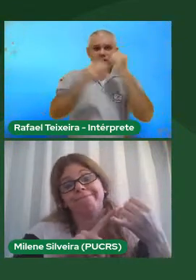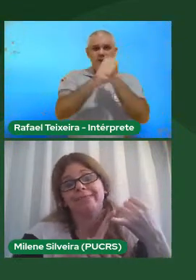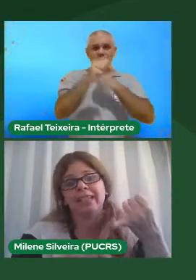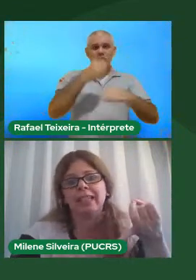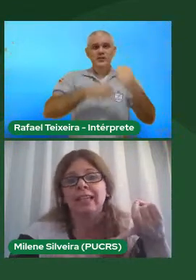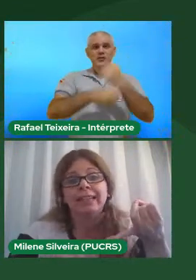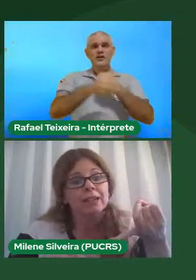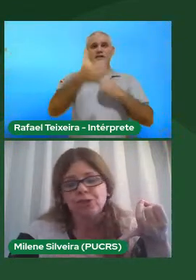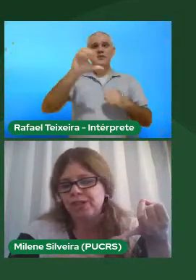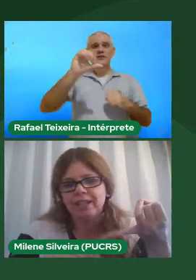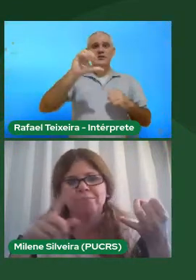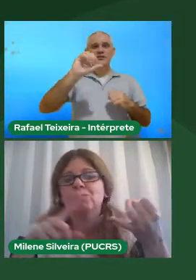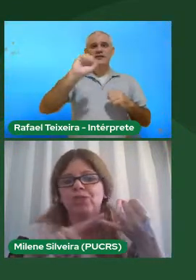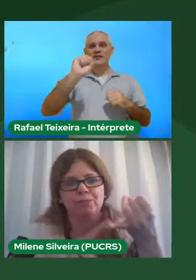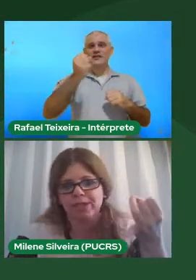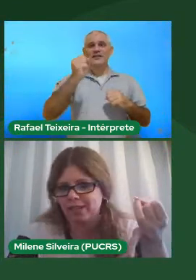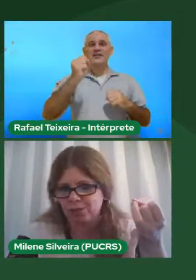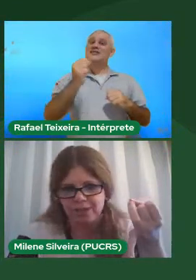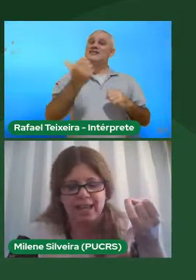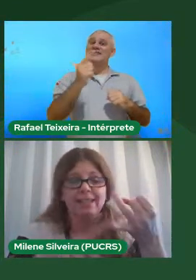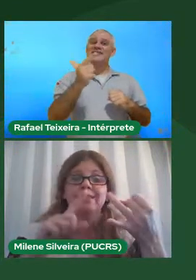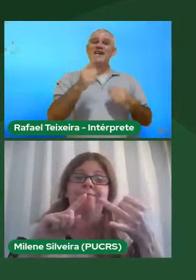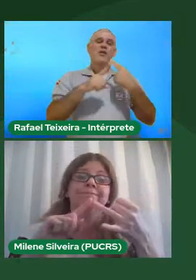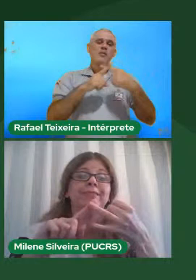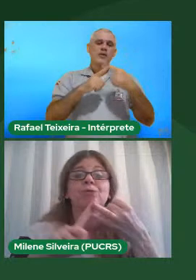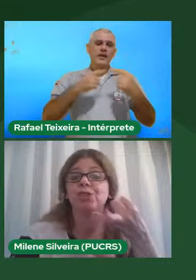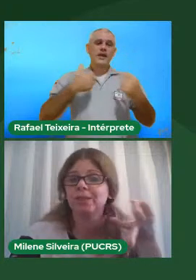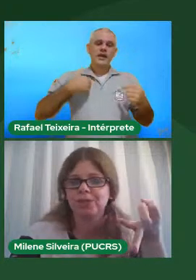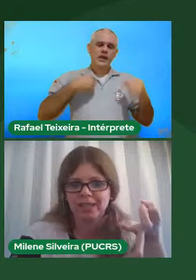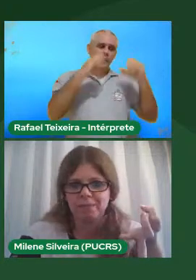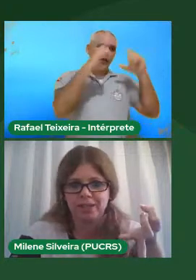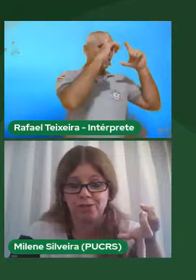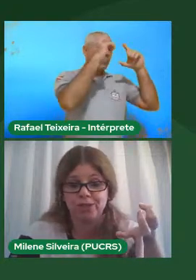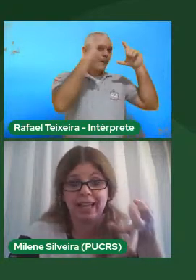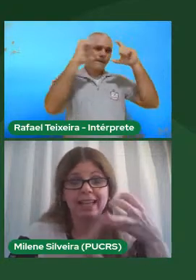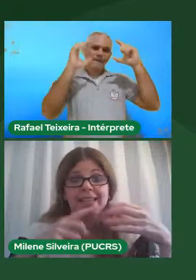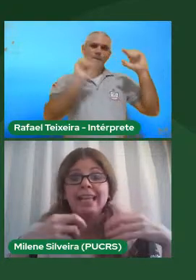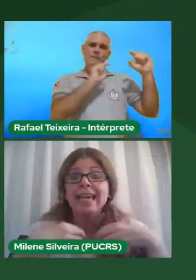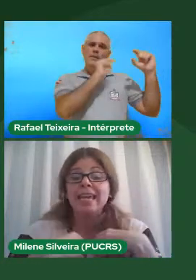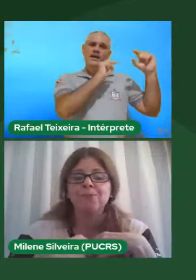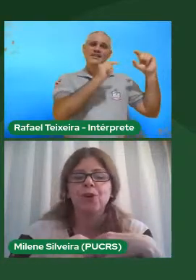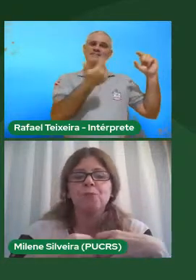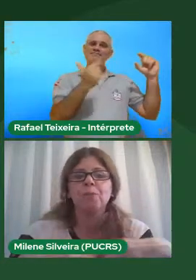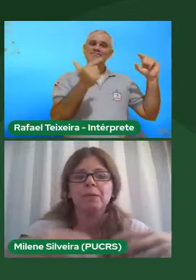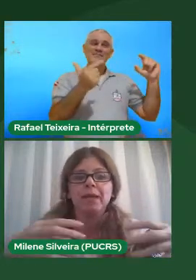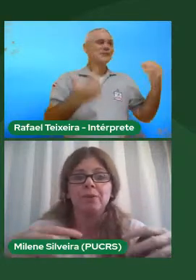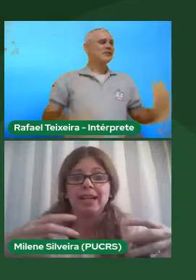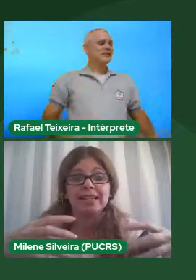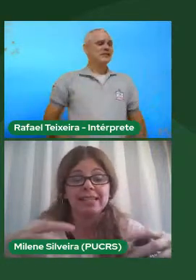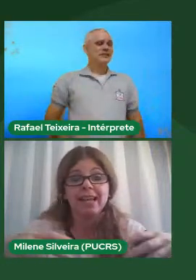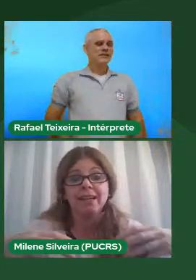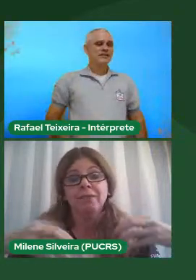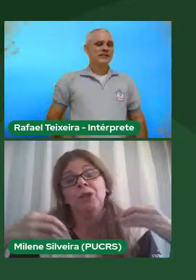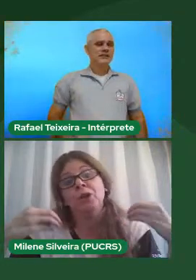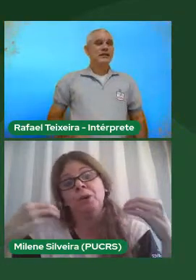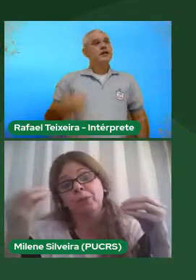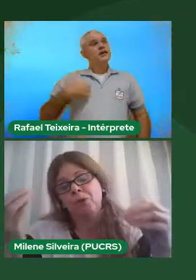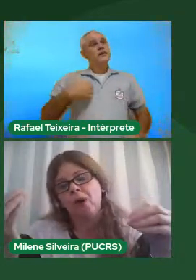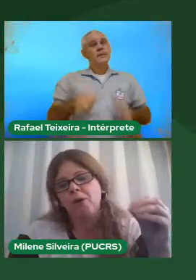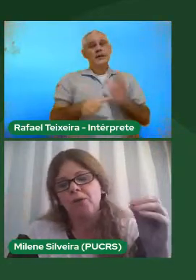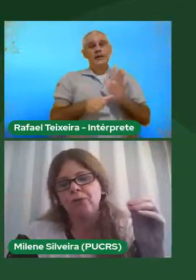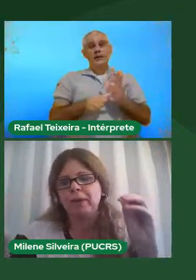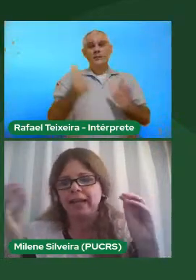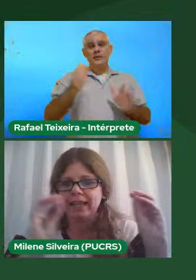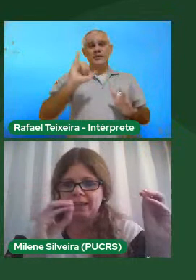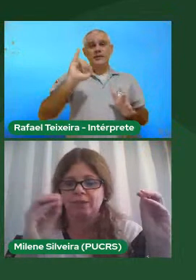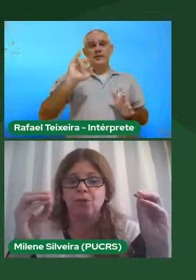sim. Não tínhamos redes sociais, não tínhamos câmeras digitais, e foi o meu primeiro IHC para o